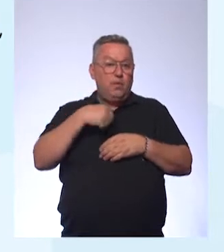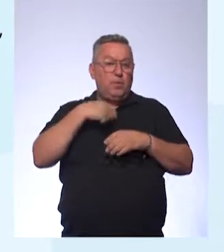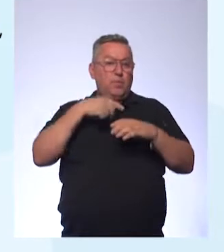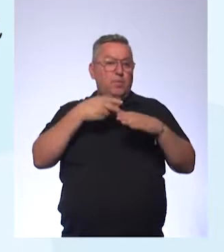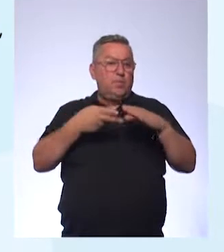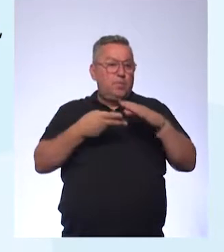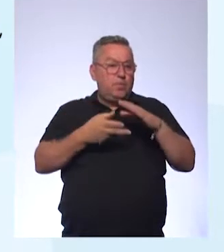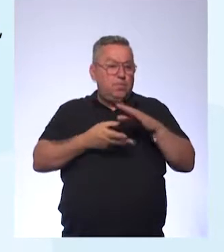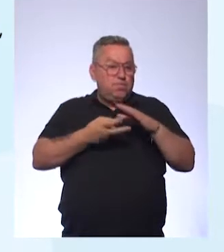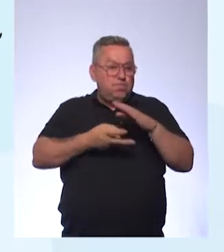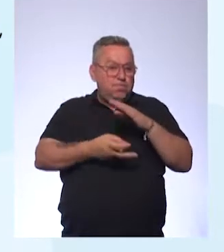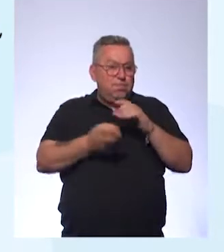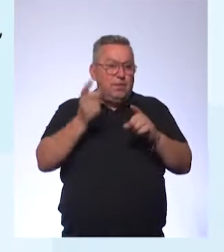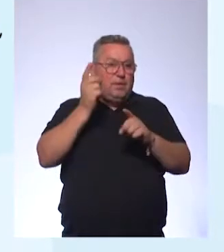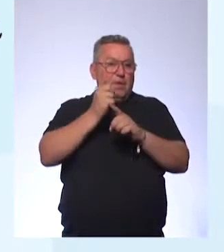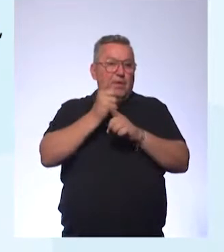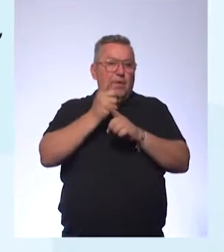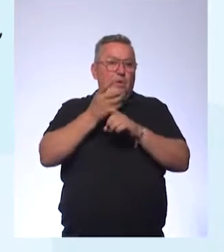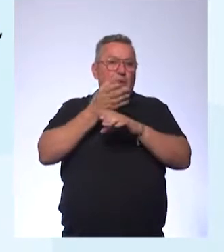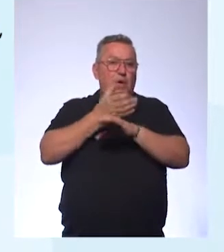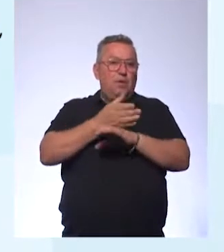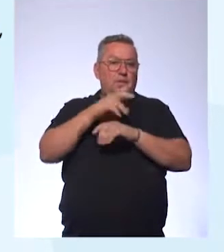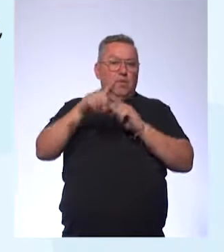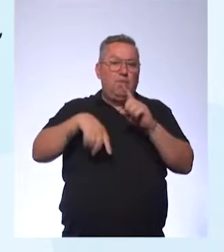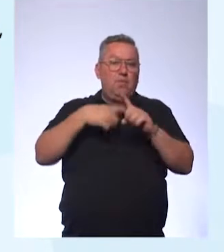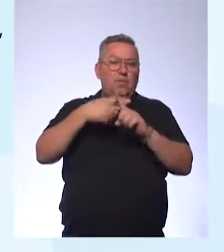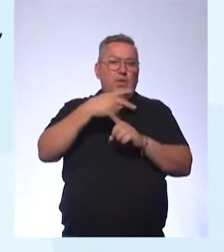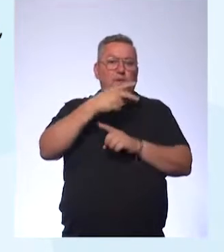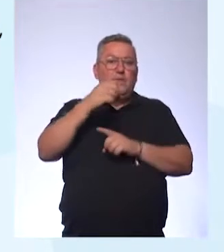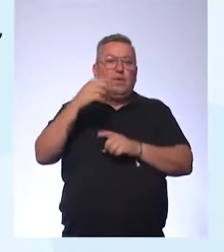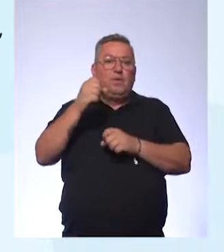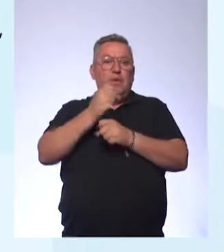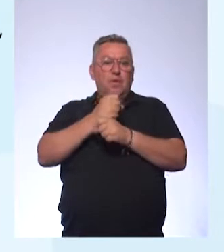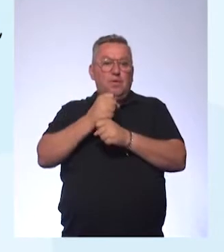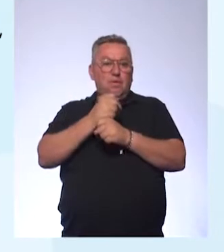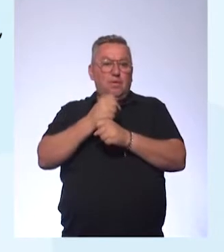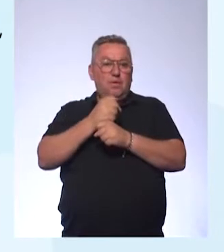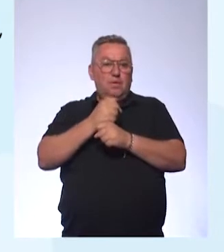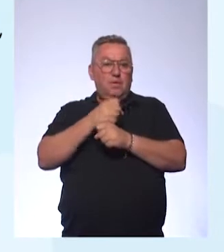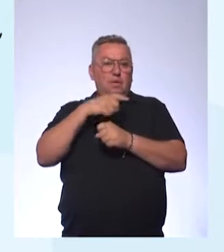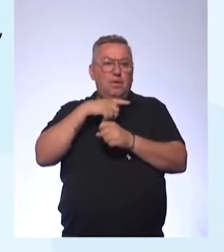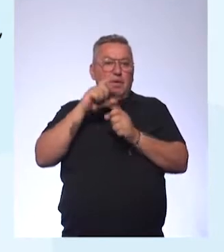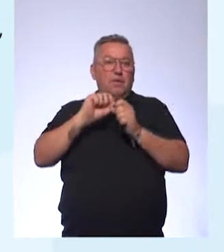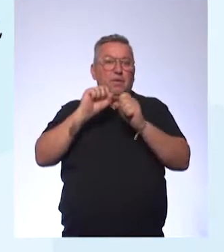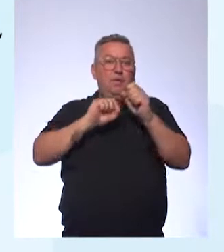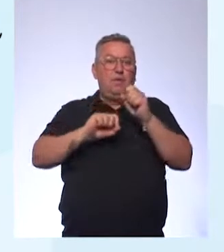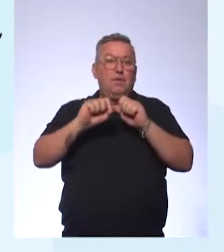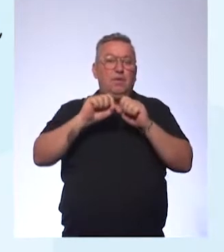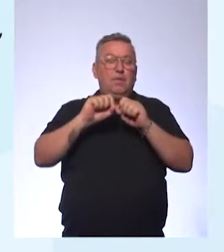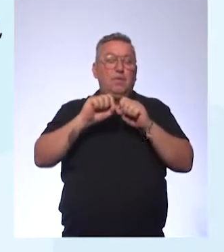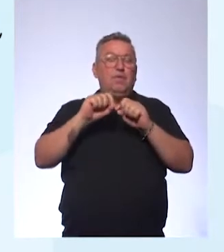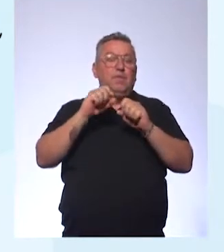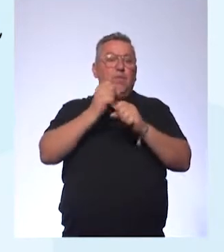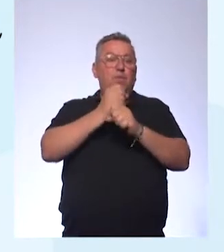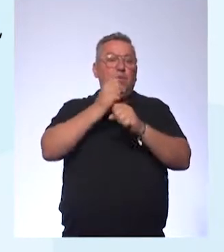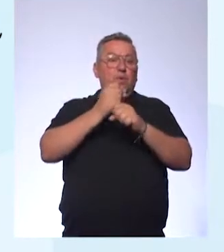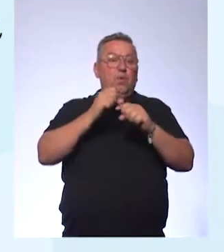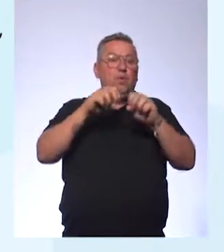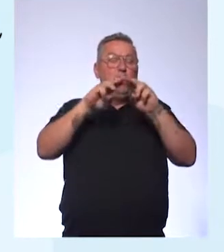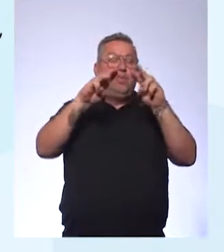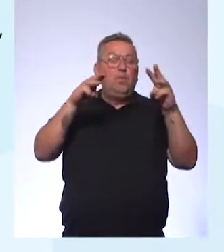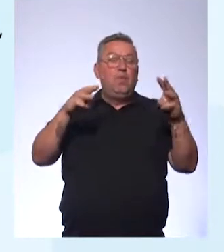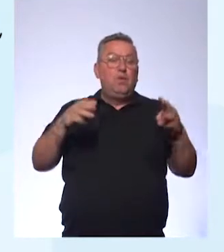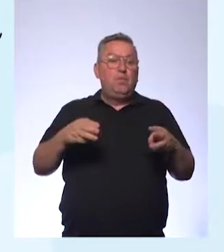no local, foram encontradas ossadas com mais de 200 anos. Então, no local, será